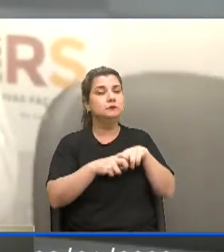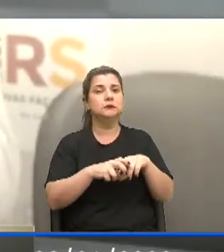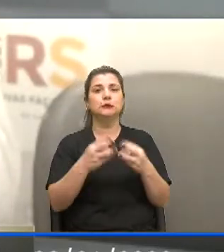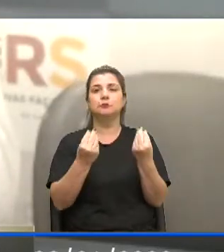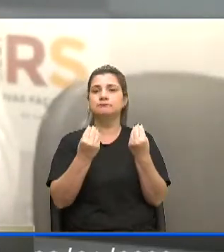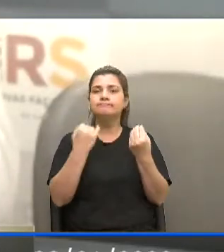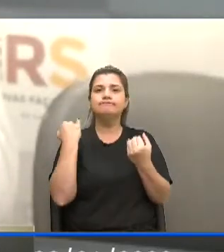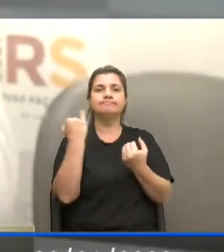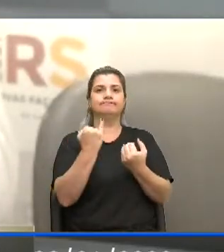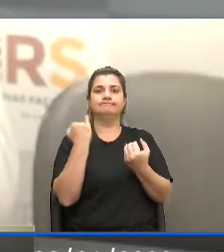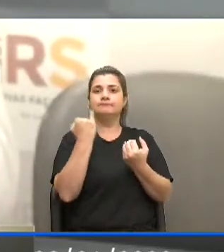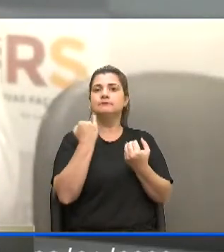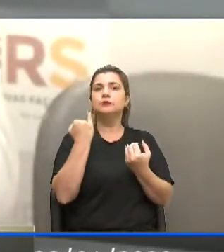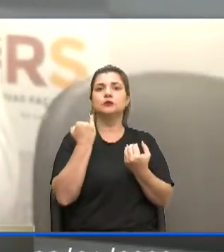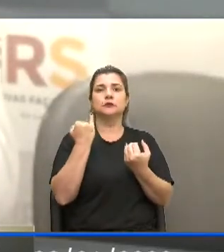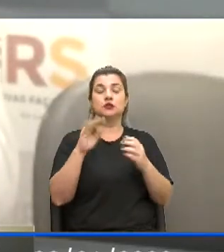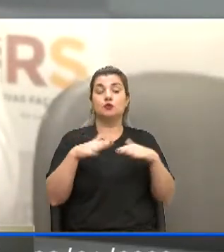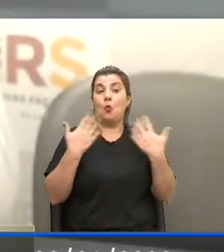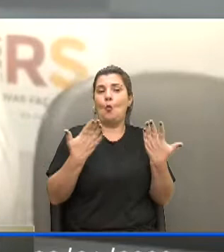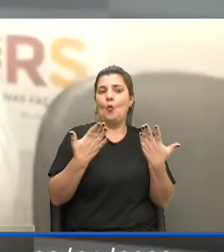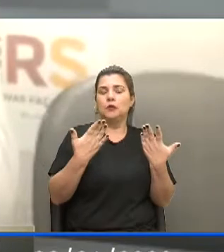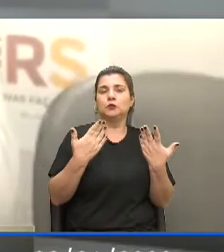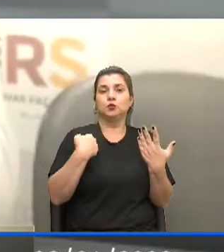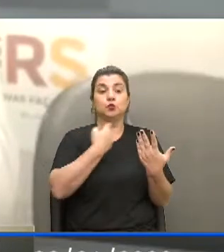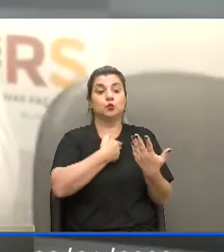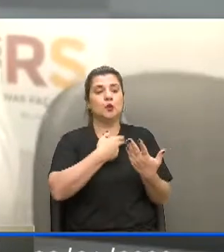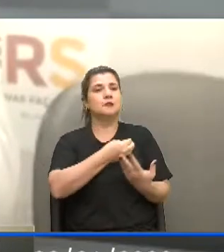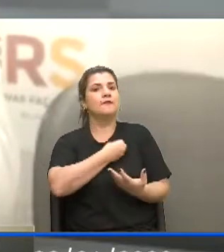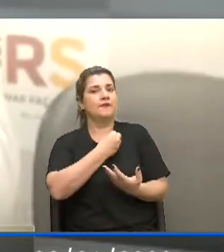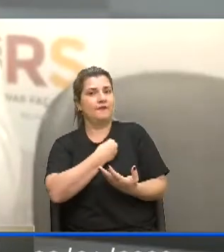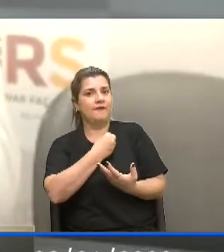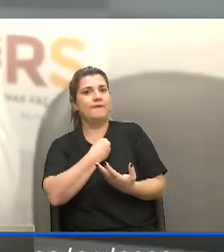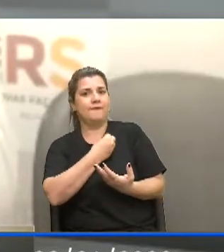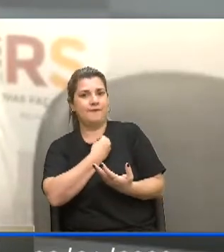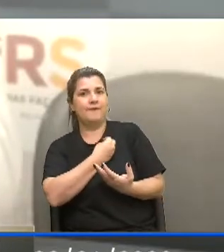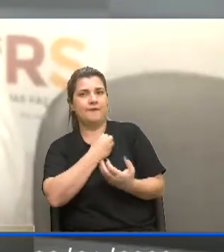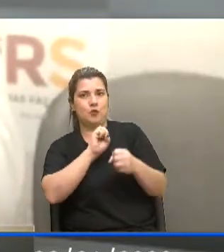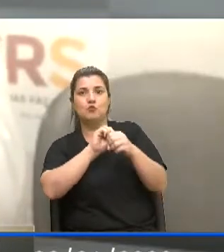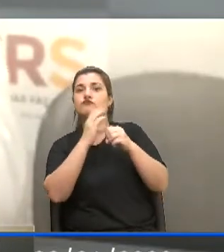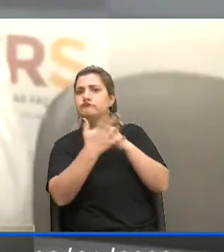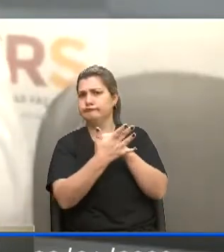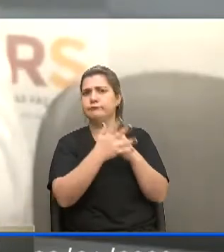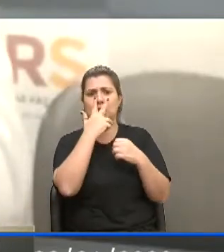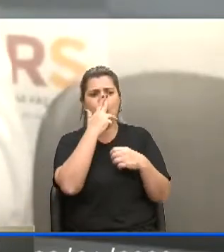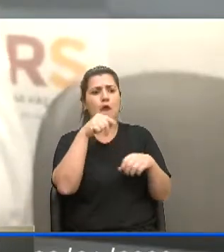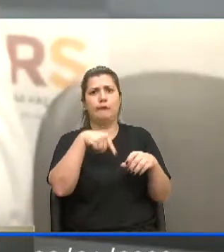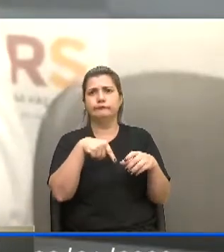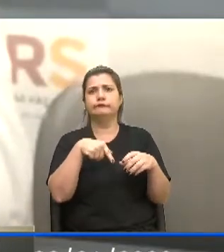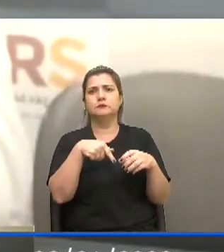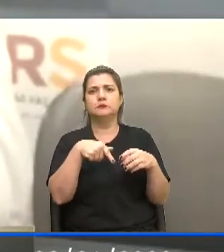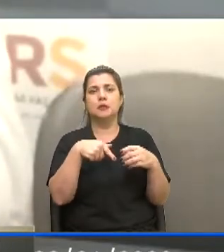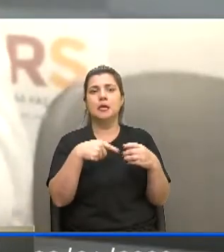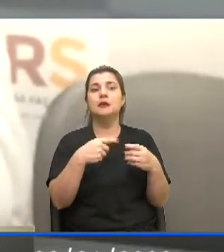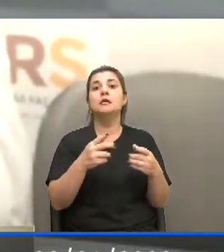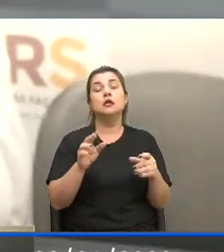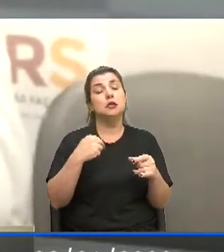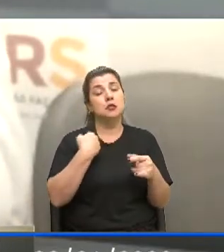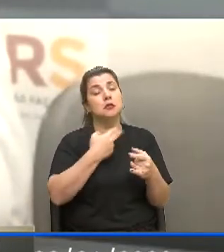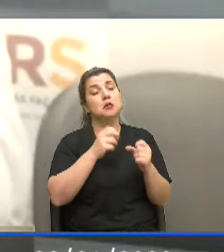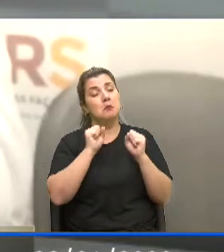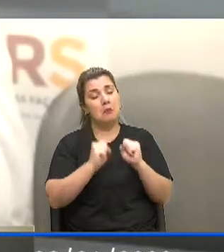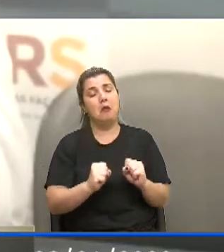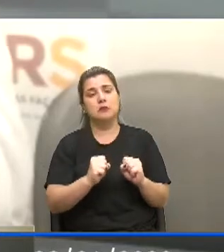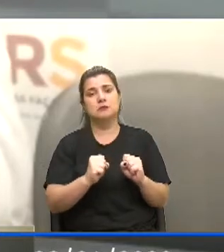gente está vivendo uma pandemia como essa, a gente ter esse acompanhamento para que a gente possa, então, adotar essas